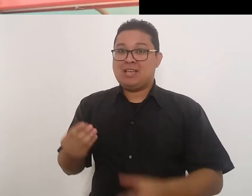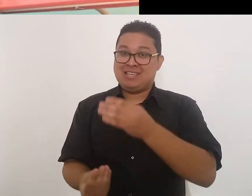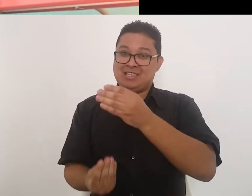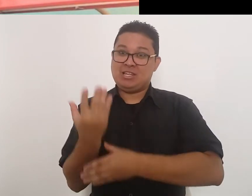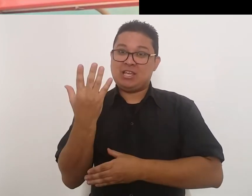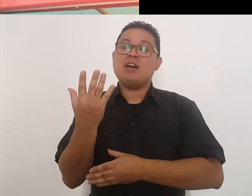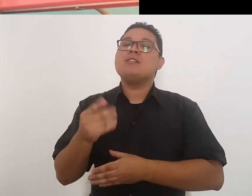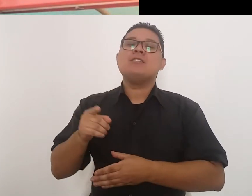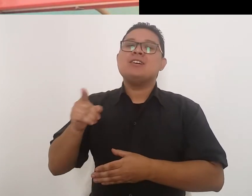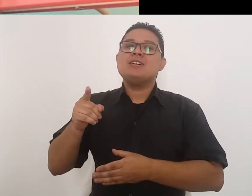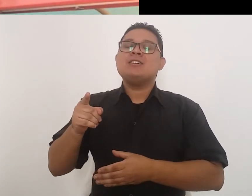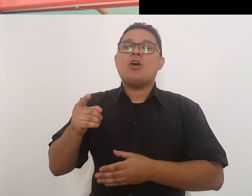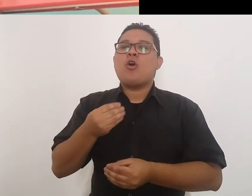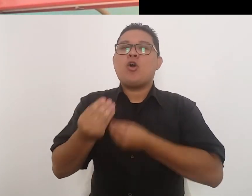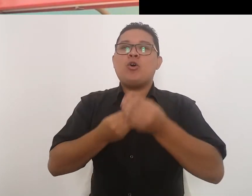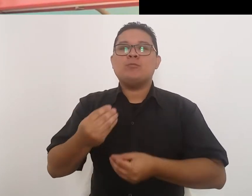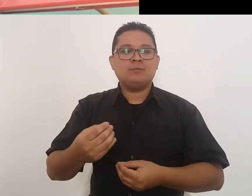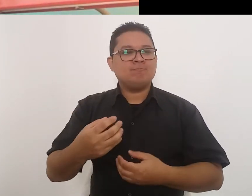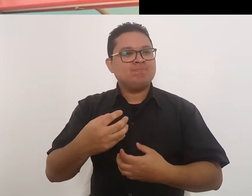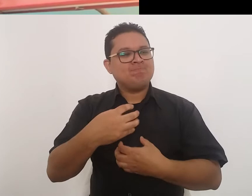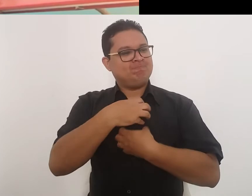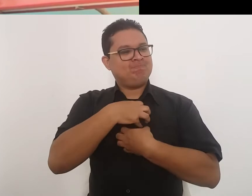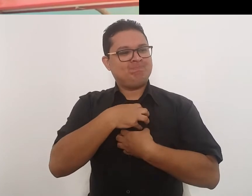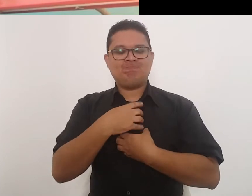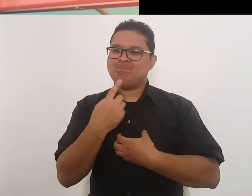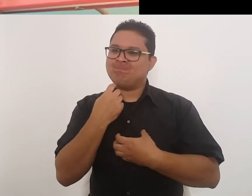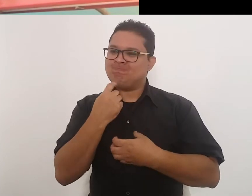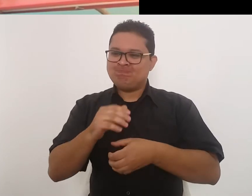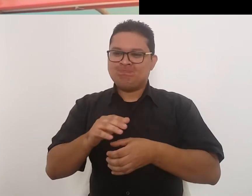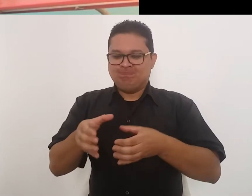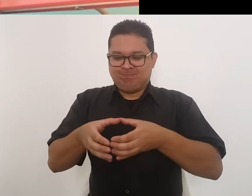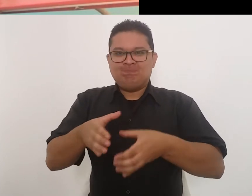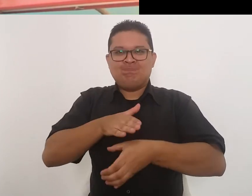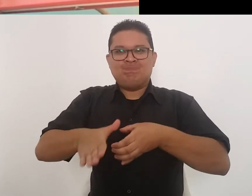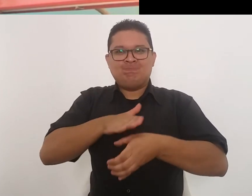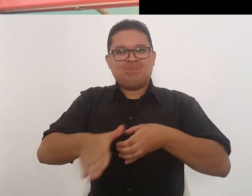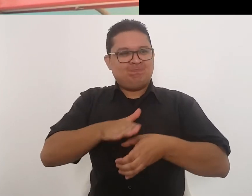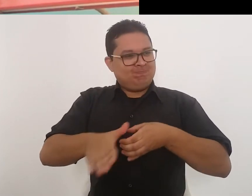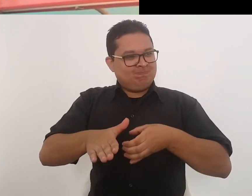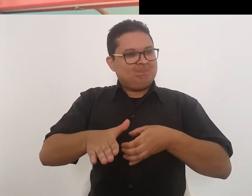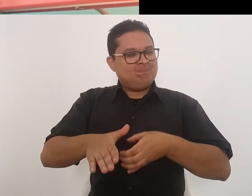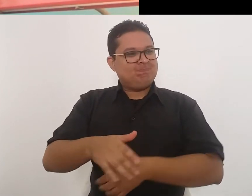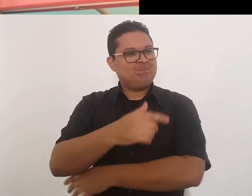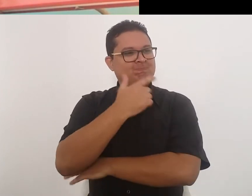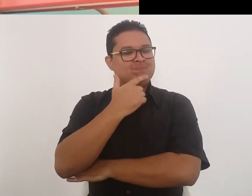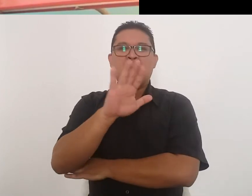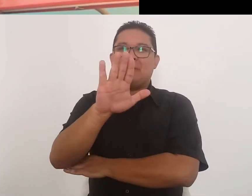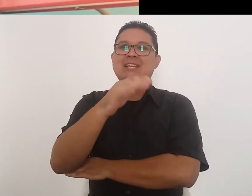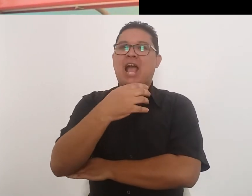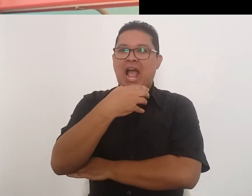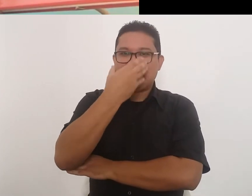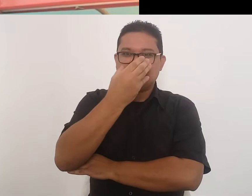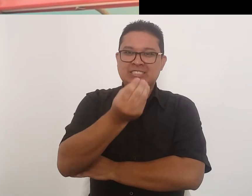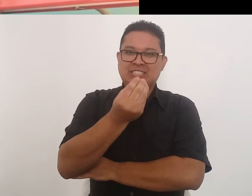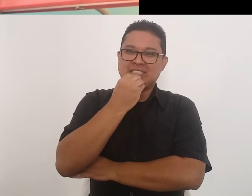e foi, como o nome diz, inspirado em um tomate, tá? Não na fruta propriamente, mas em um objeto muito